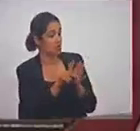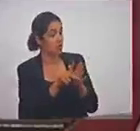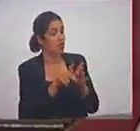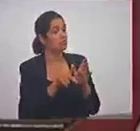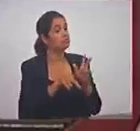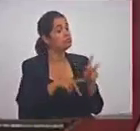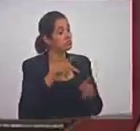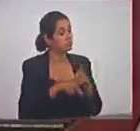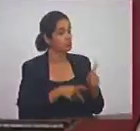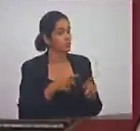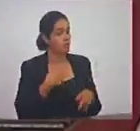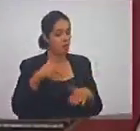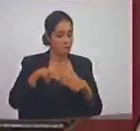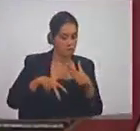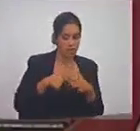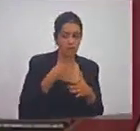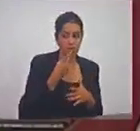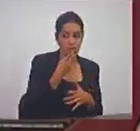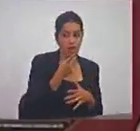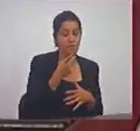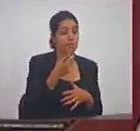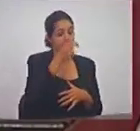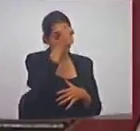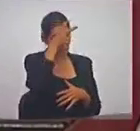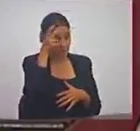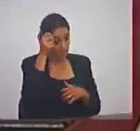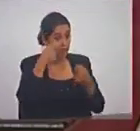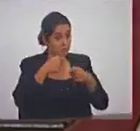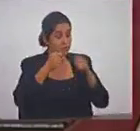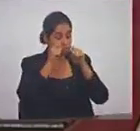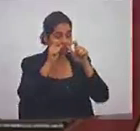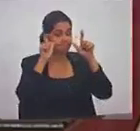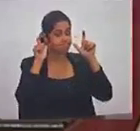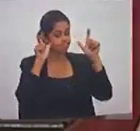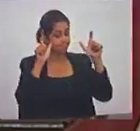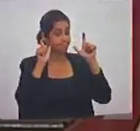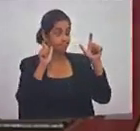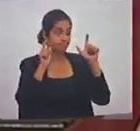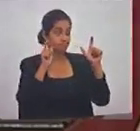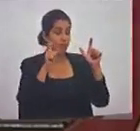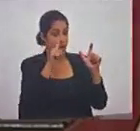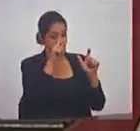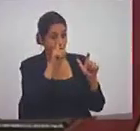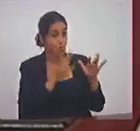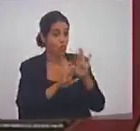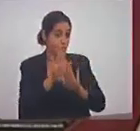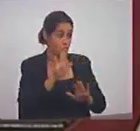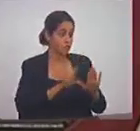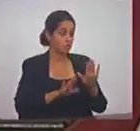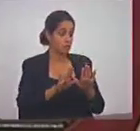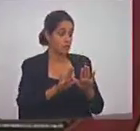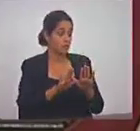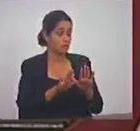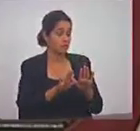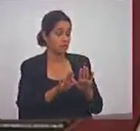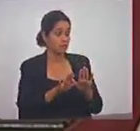tribuna e disse, olha, prefeito, abre o olho, a luz amarela já acendeu, está indo para a luz vermelha, o senhor vai acabar perdendo os